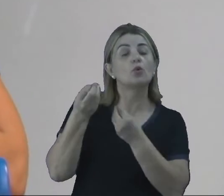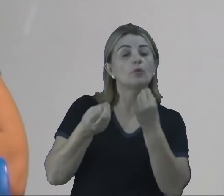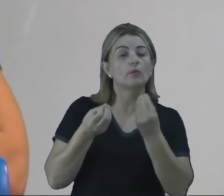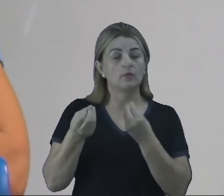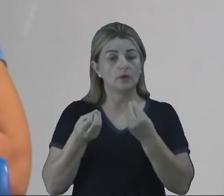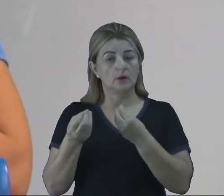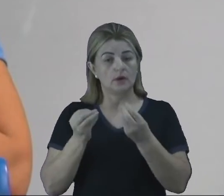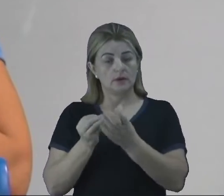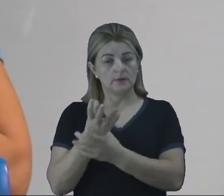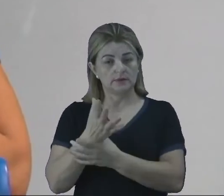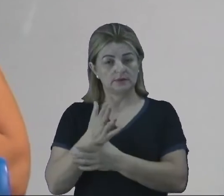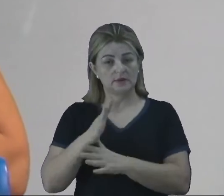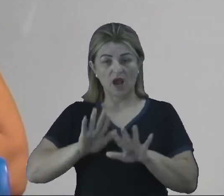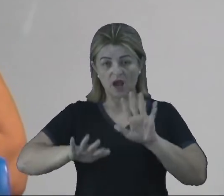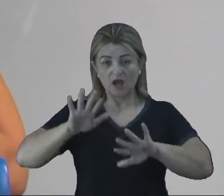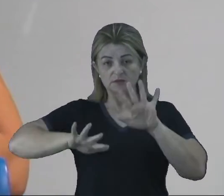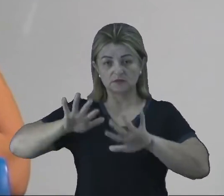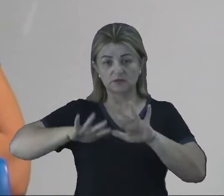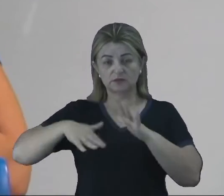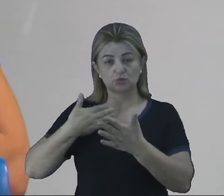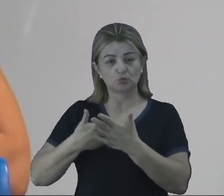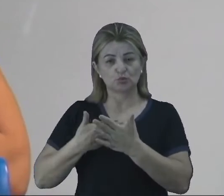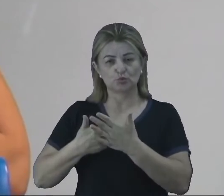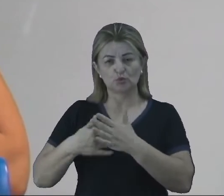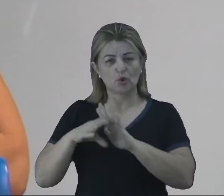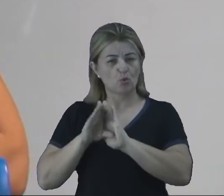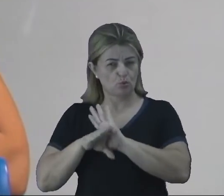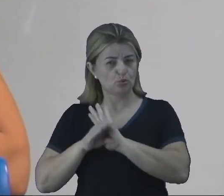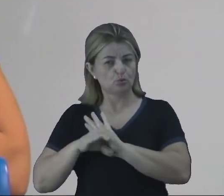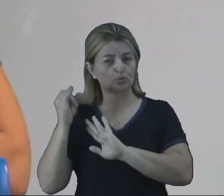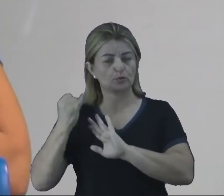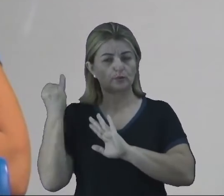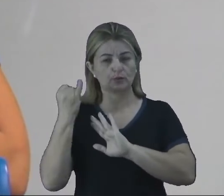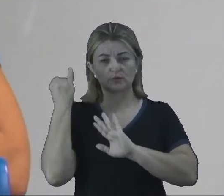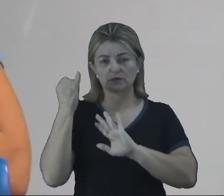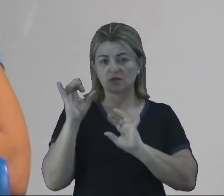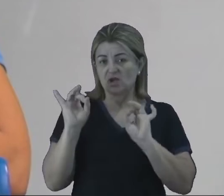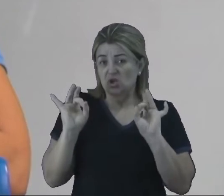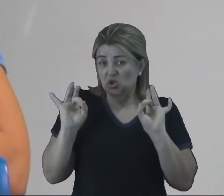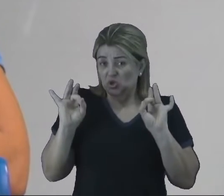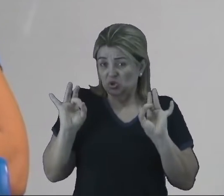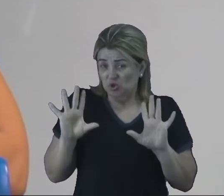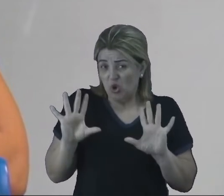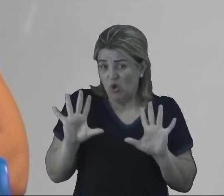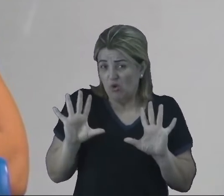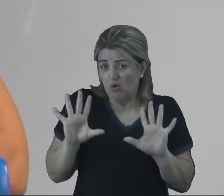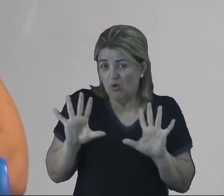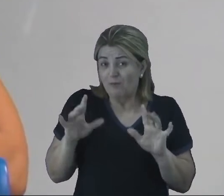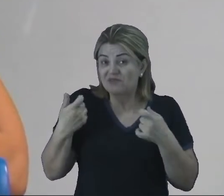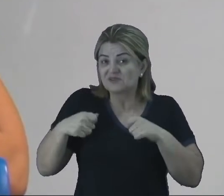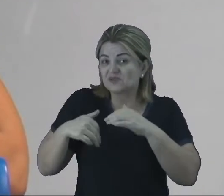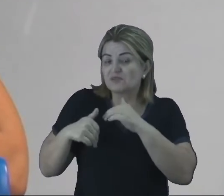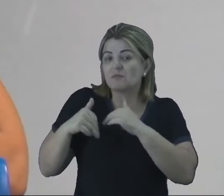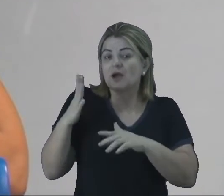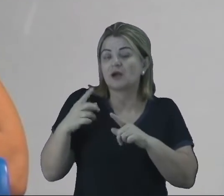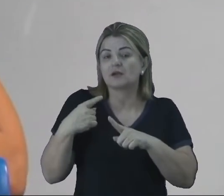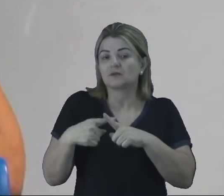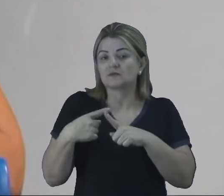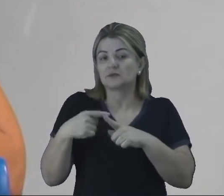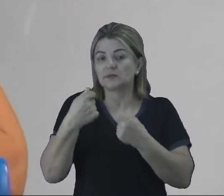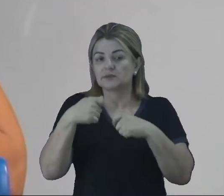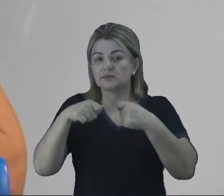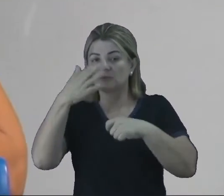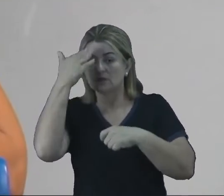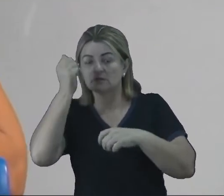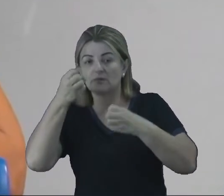cada opção nós vamos percebendo um detalhe, nós vamos percebendo uma palavra que faz com que aquela opção